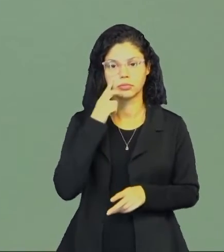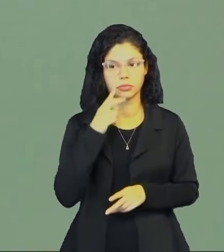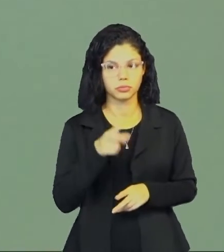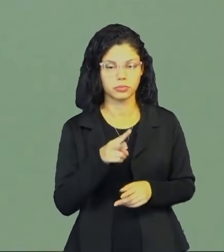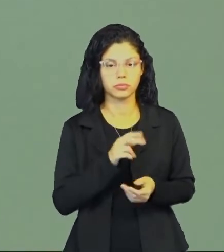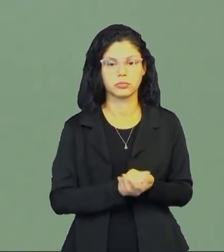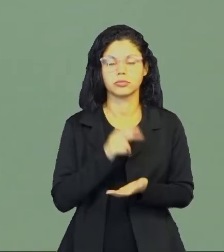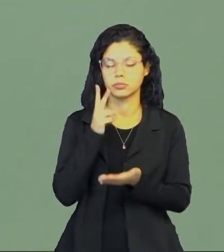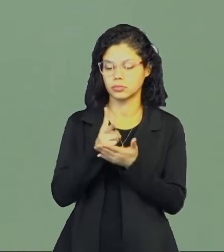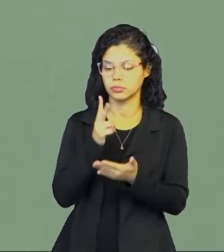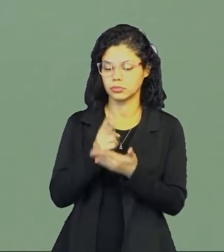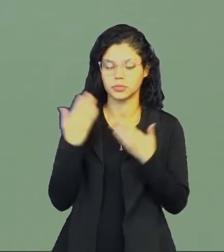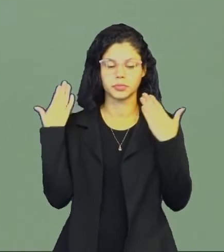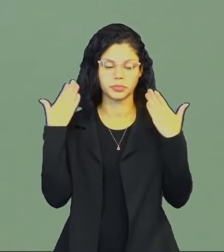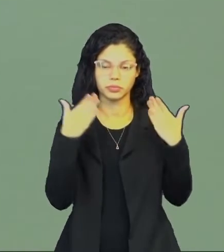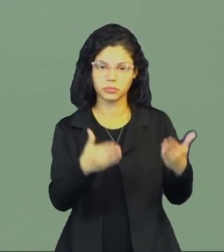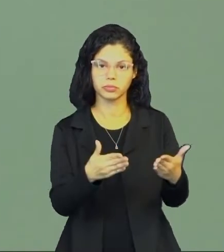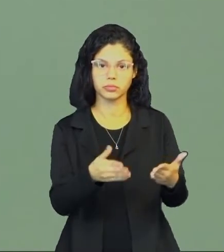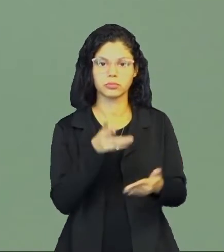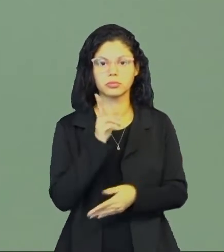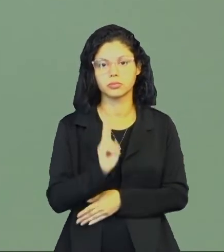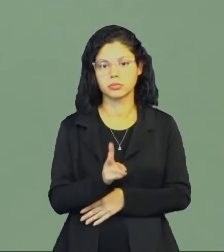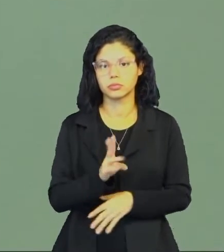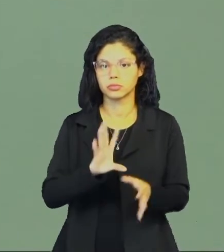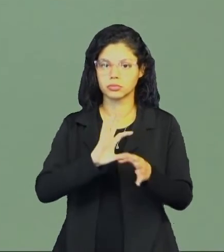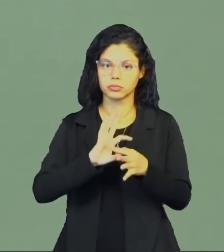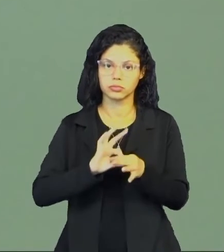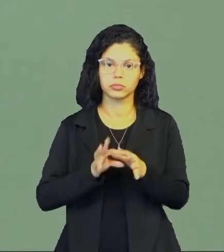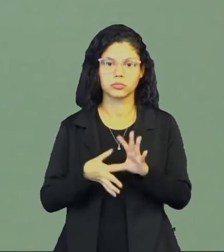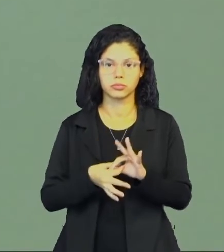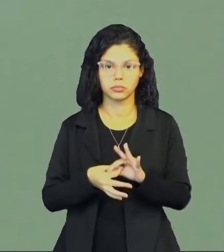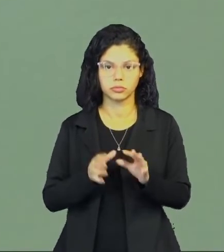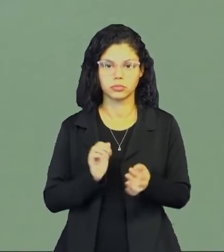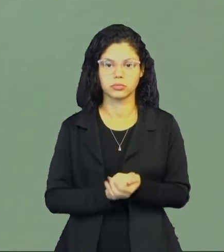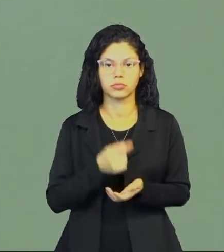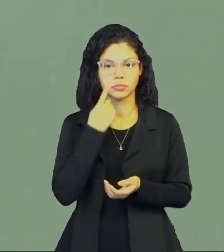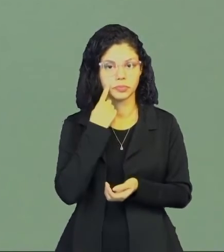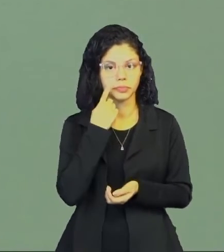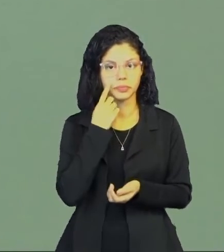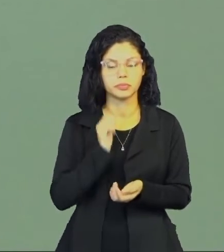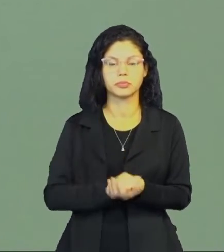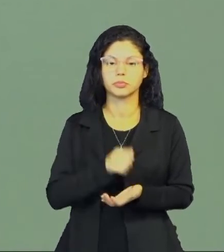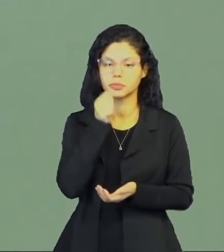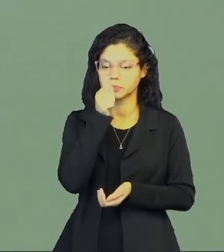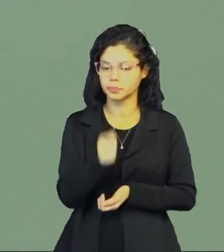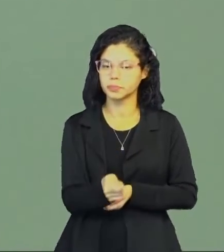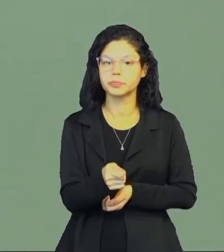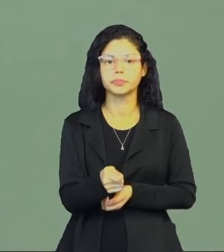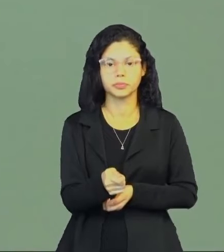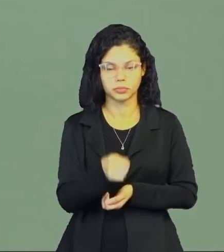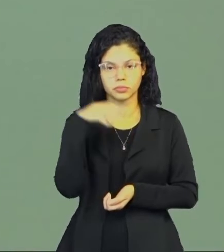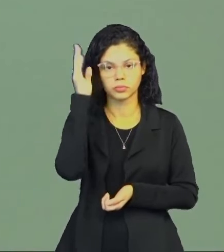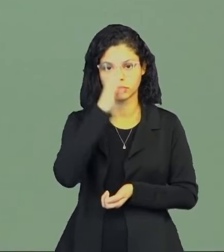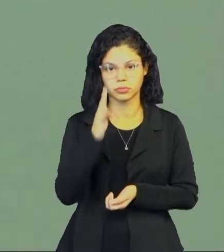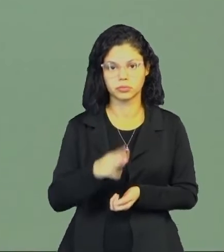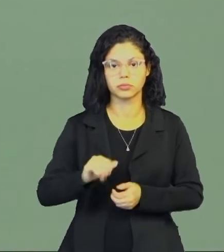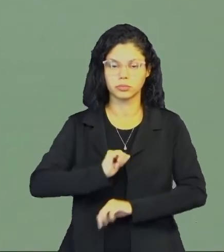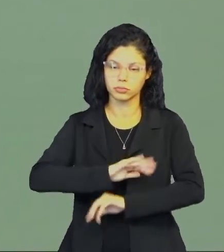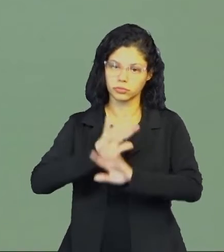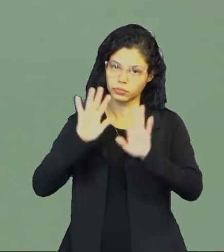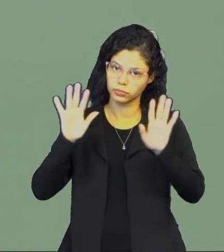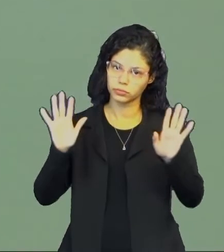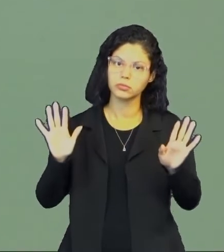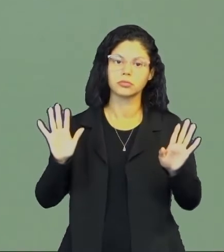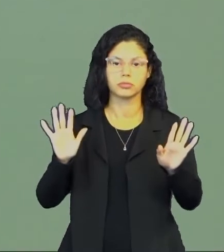lançar sobre o mesmo objeto ou sobre o mesmo contexto. Se você olha para a ditadura militar brasileira, é claro,